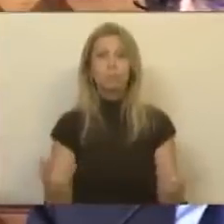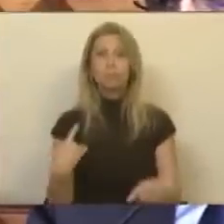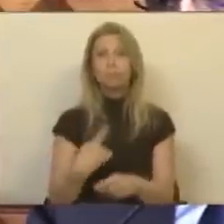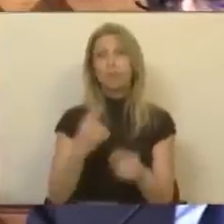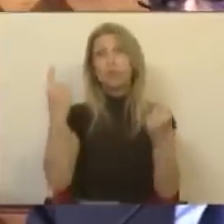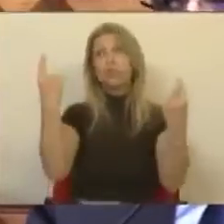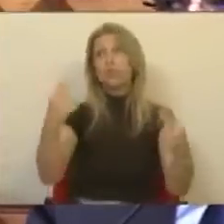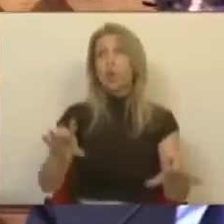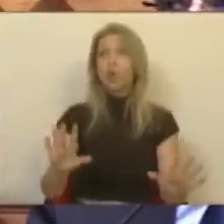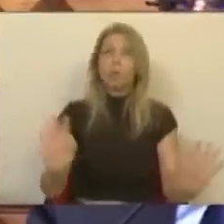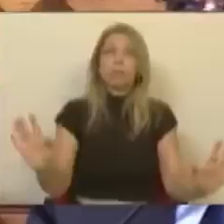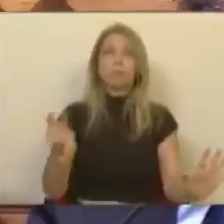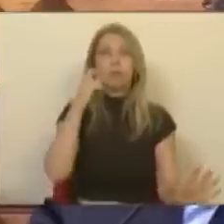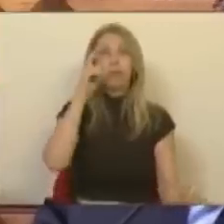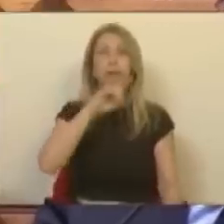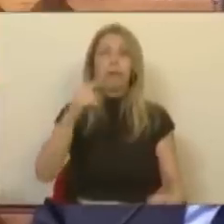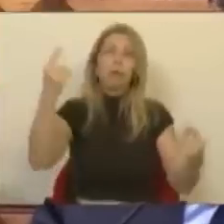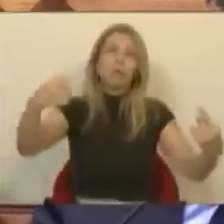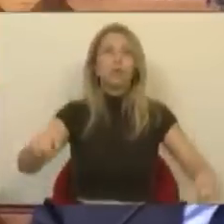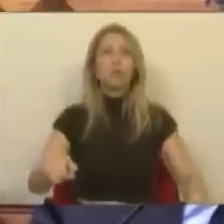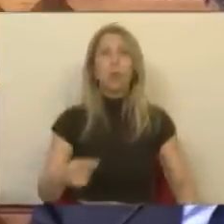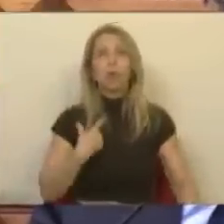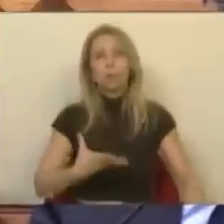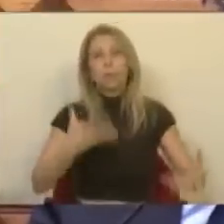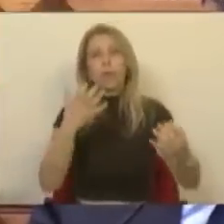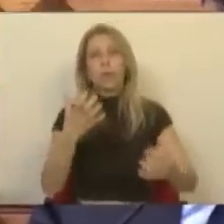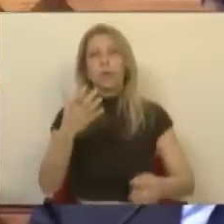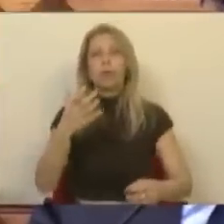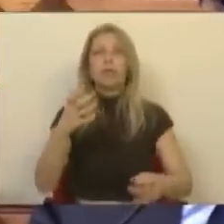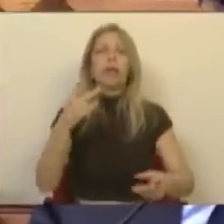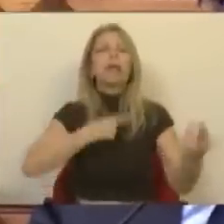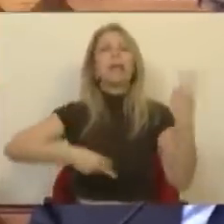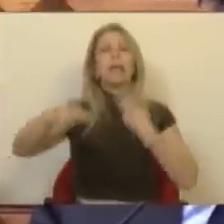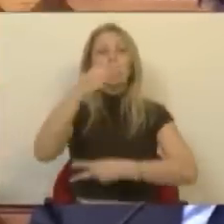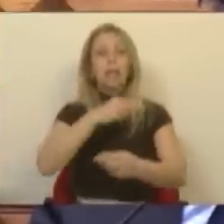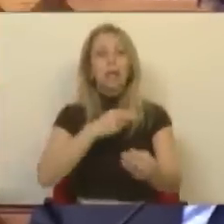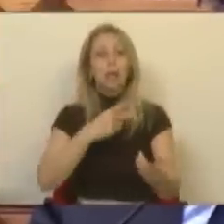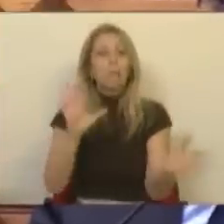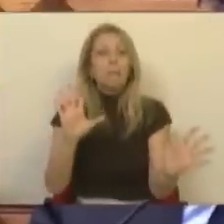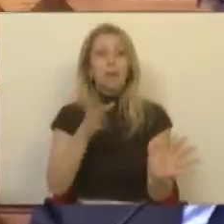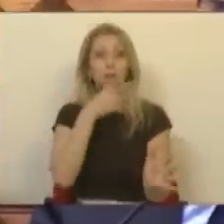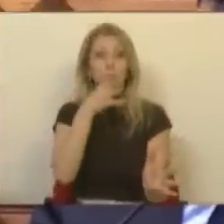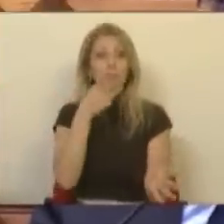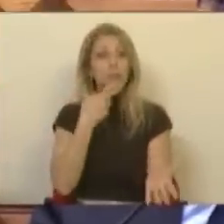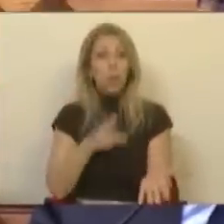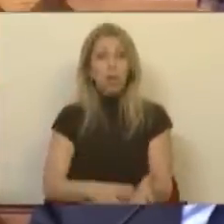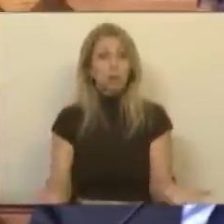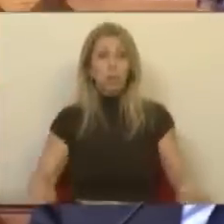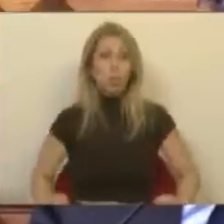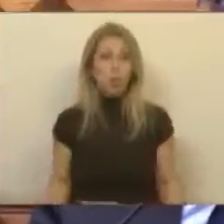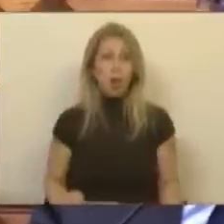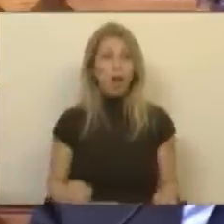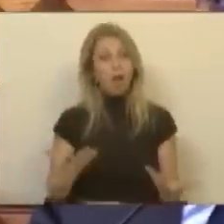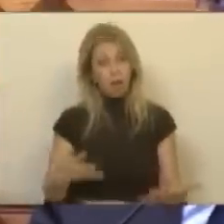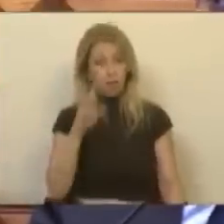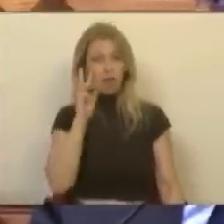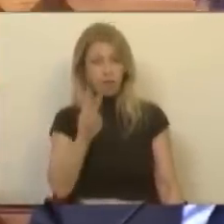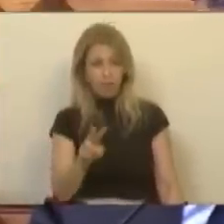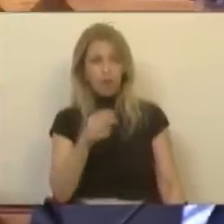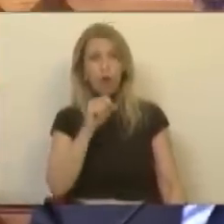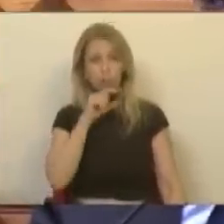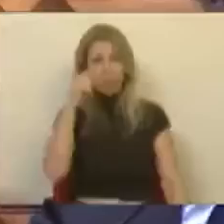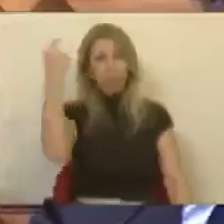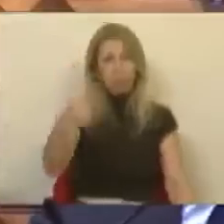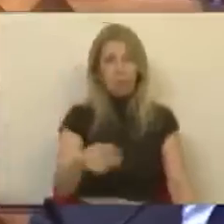a crítica e não fundamentada têm agora a oportunidade de ver para querer que o prr não é uma miragem ou